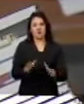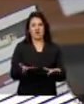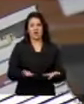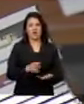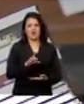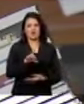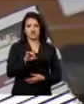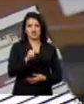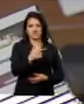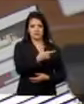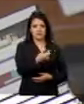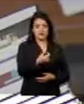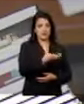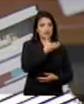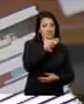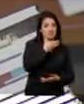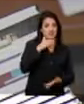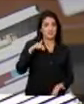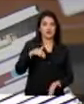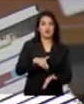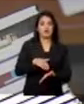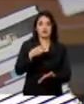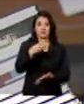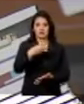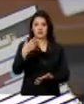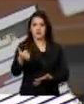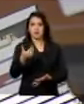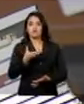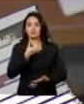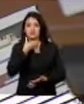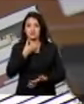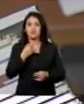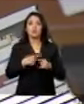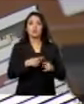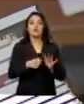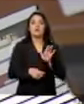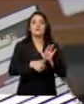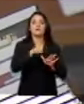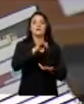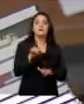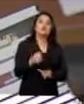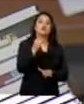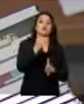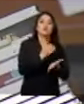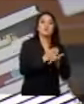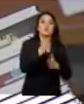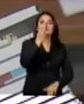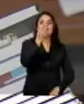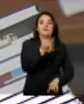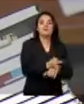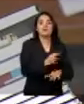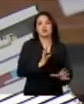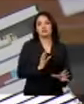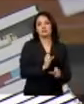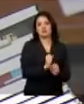de dezembro ao dia 31 de dezembro, já que 1º de janeiro começam nossas férias coletivas,